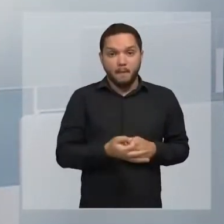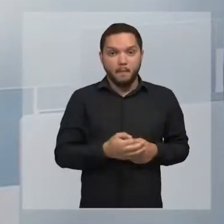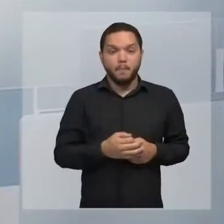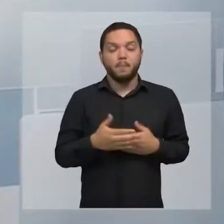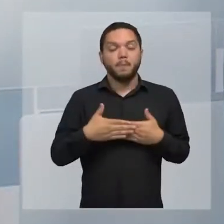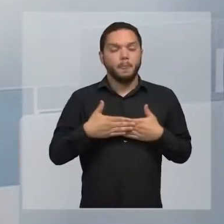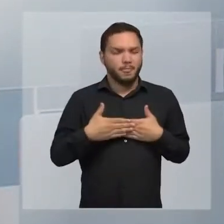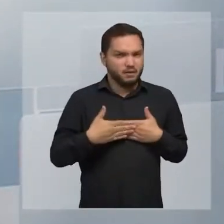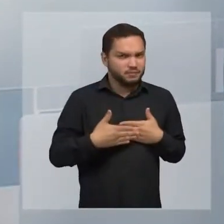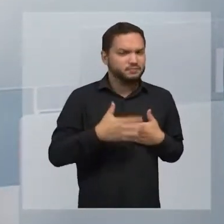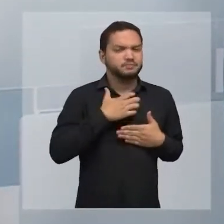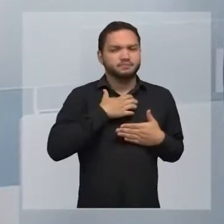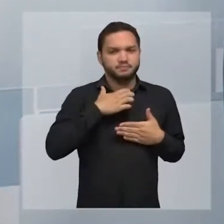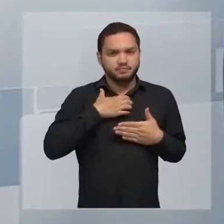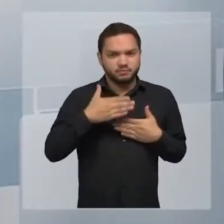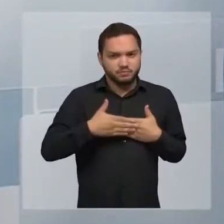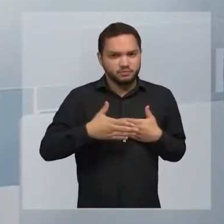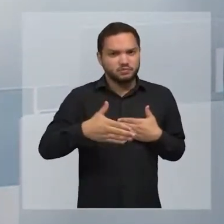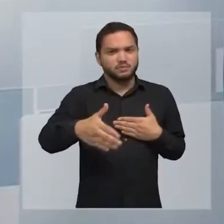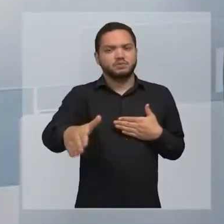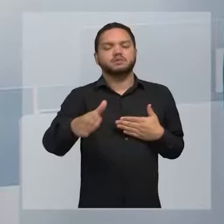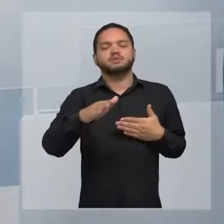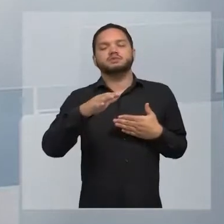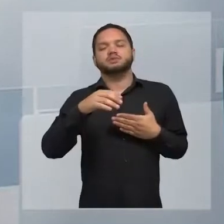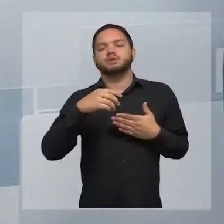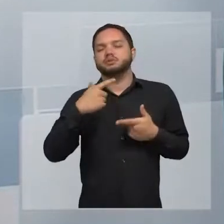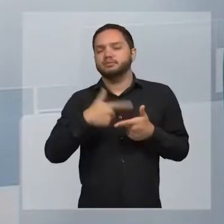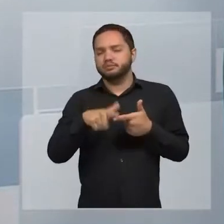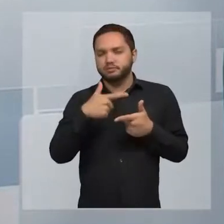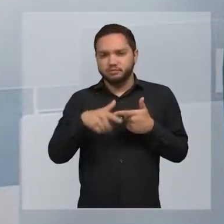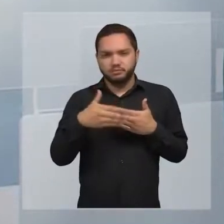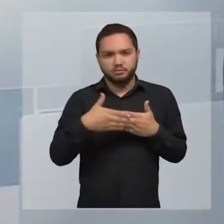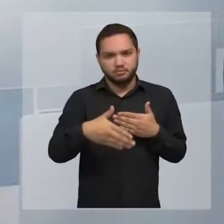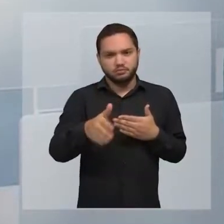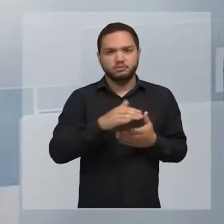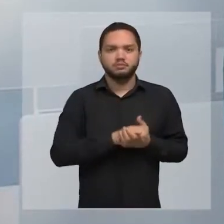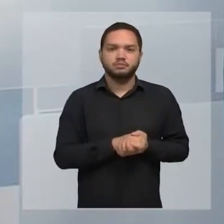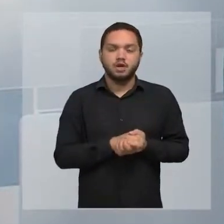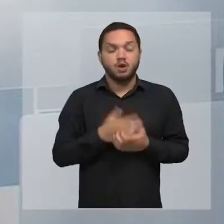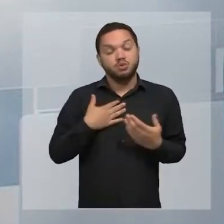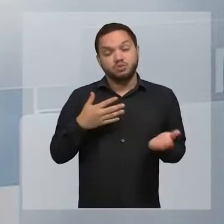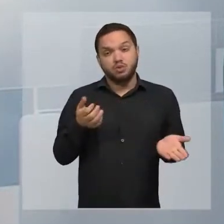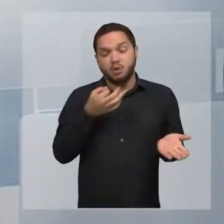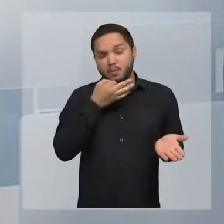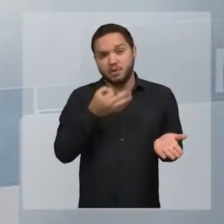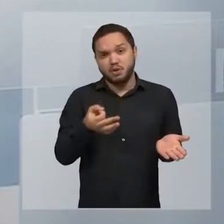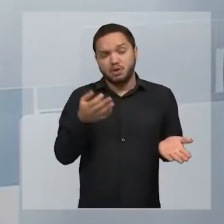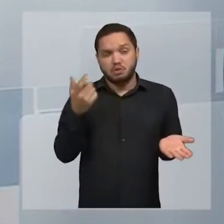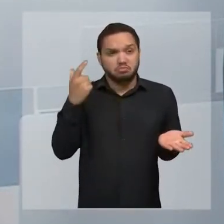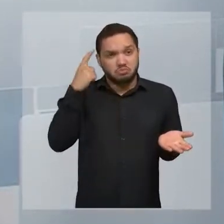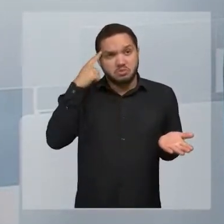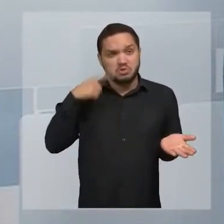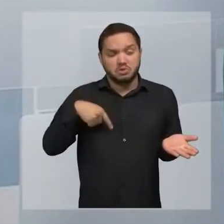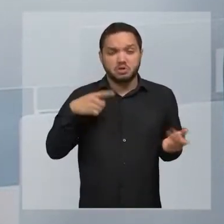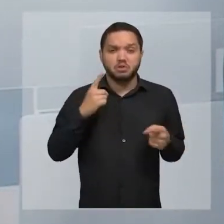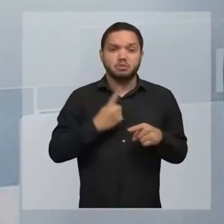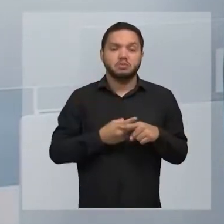na minha avaliação, haverá muito jogo de cintura. É um fisiologismo?